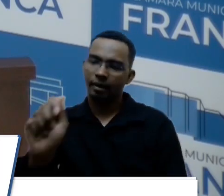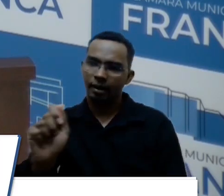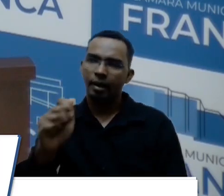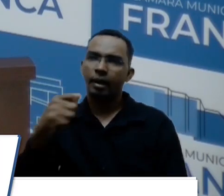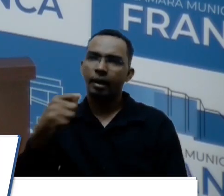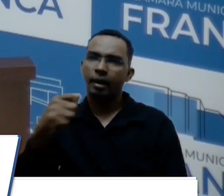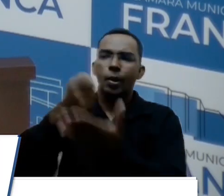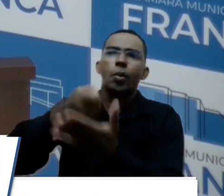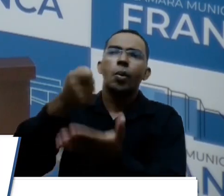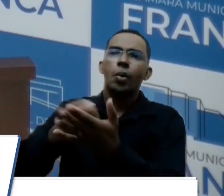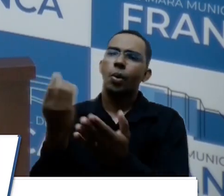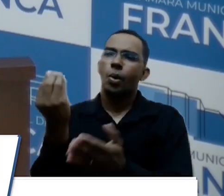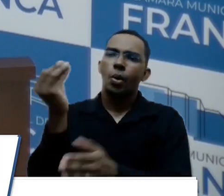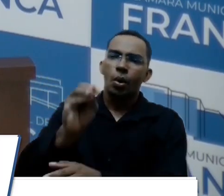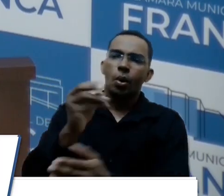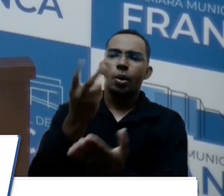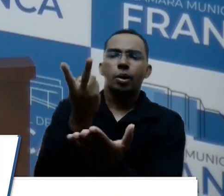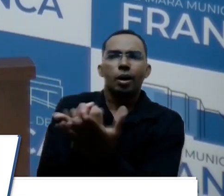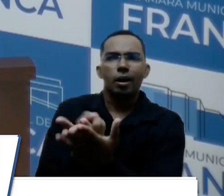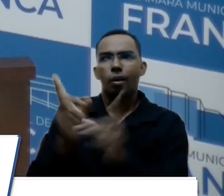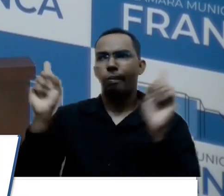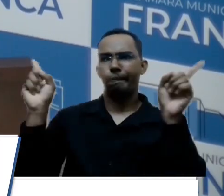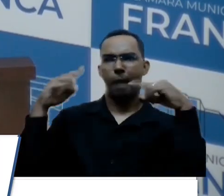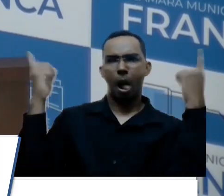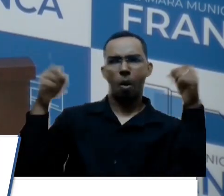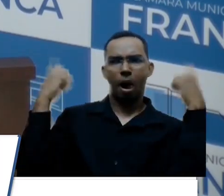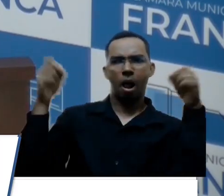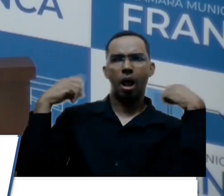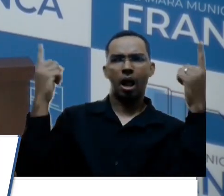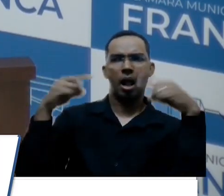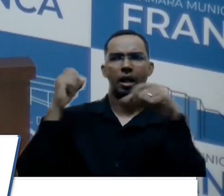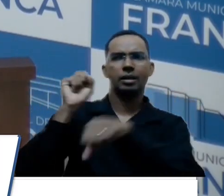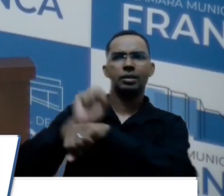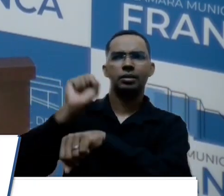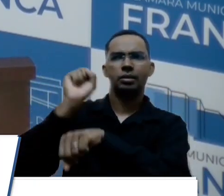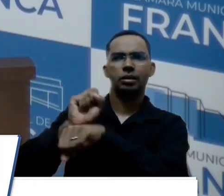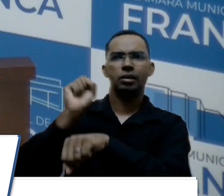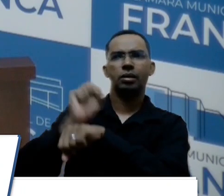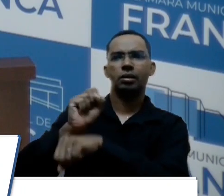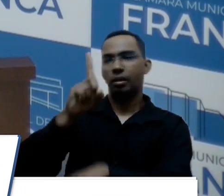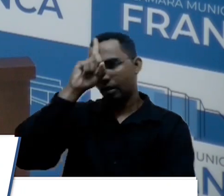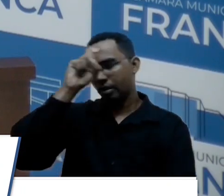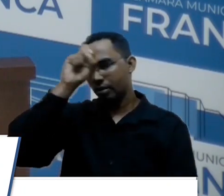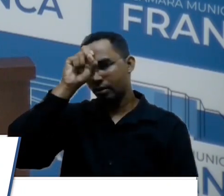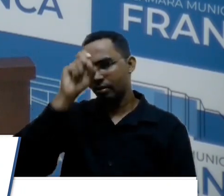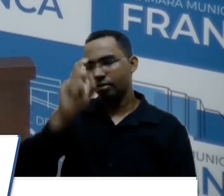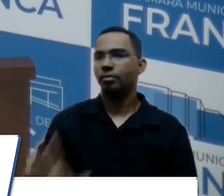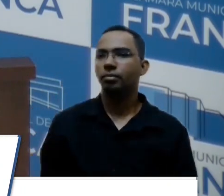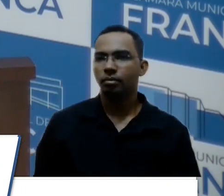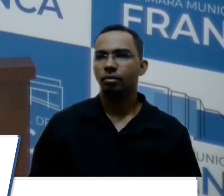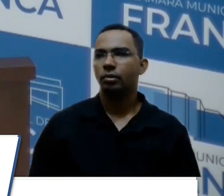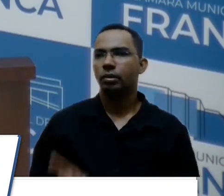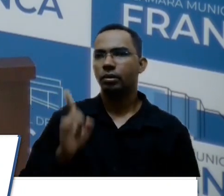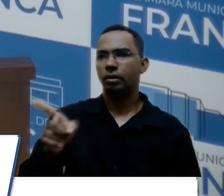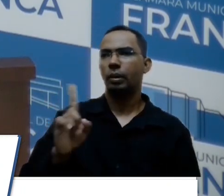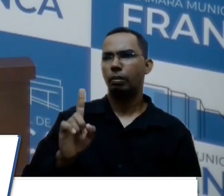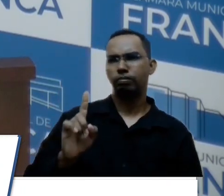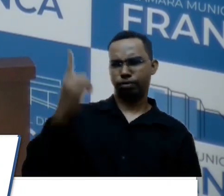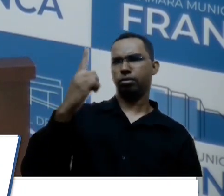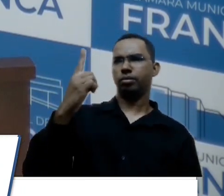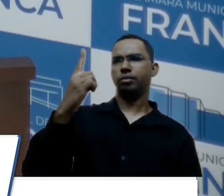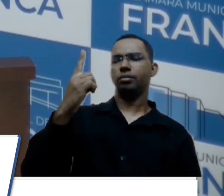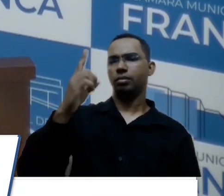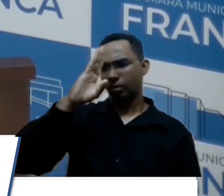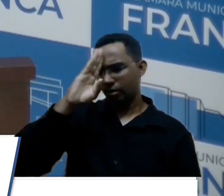paciente dentro de uma ambulância e ficar esperando na porta da Santa Casa para que ele seja a prioridade